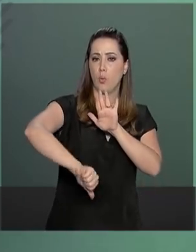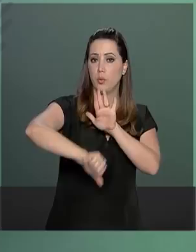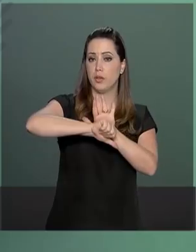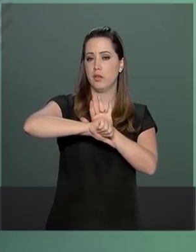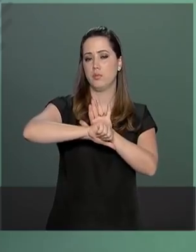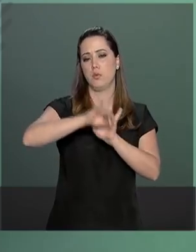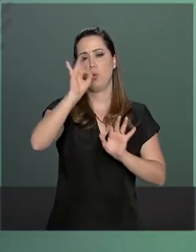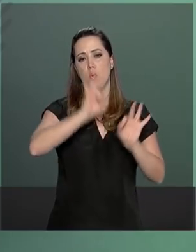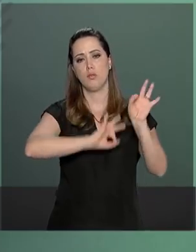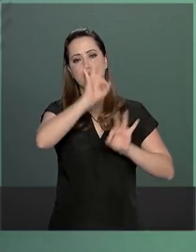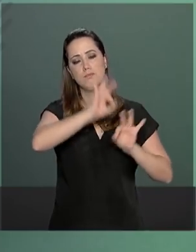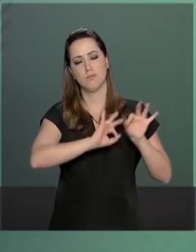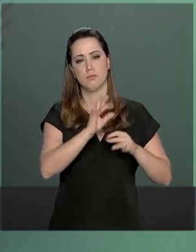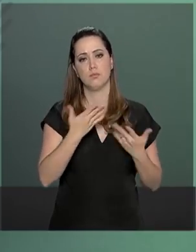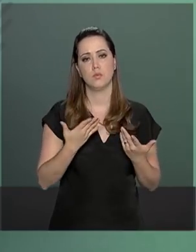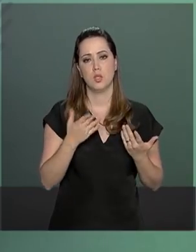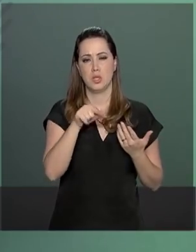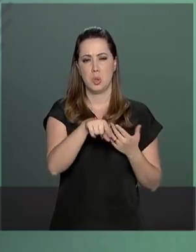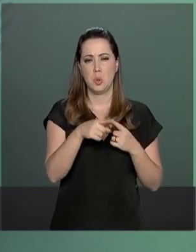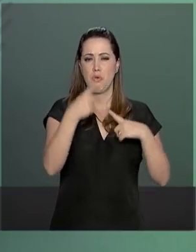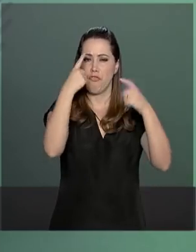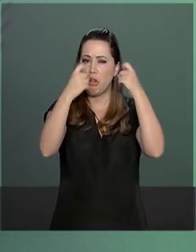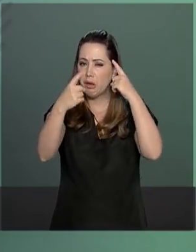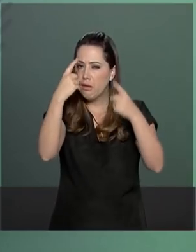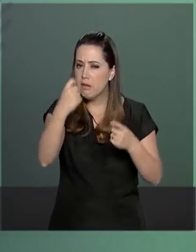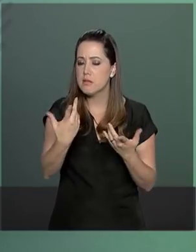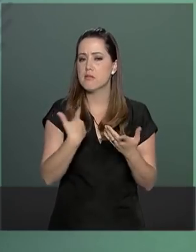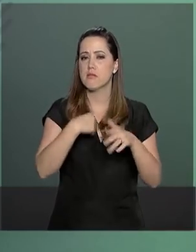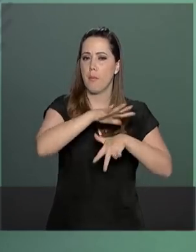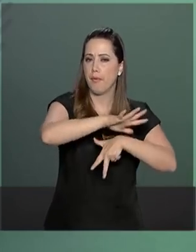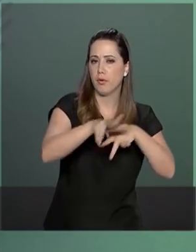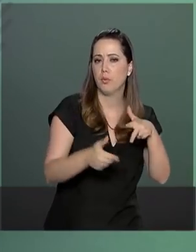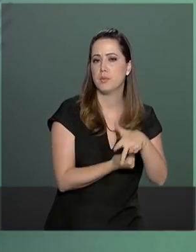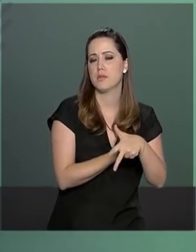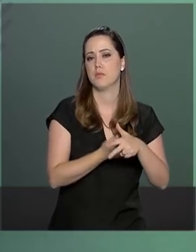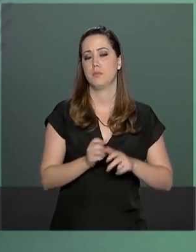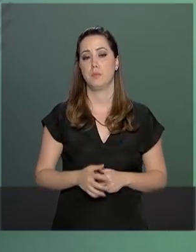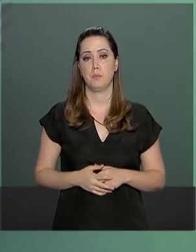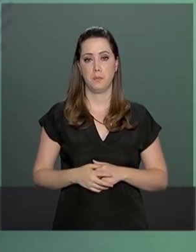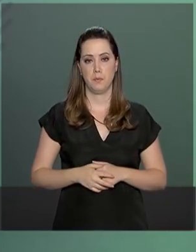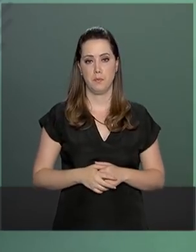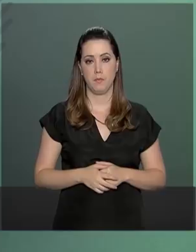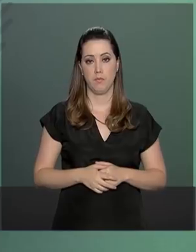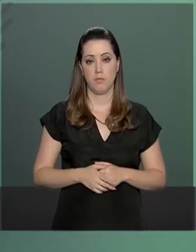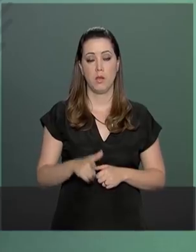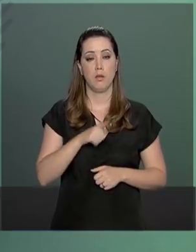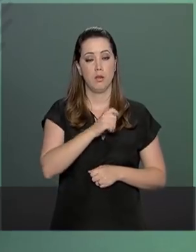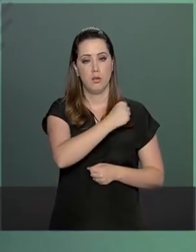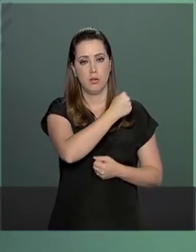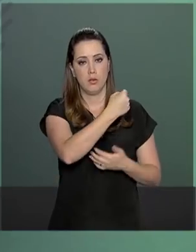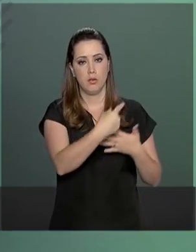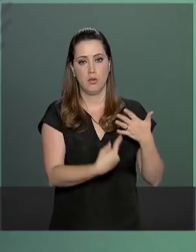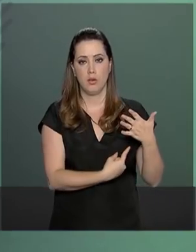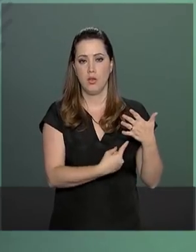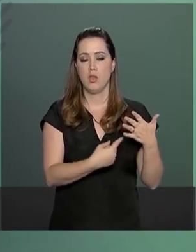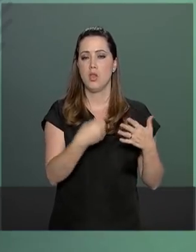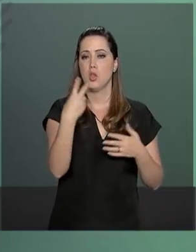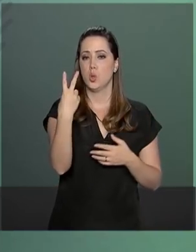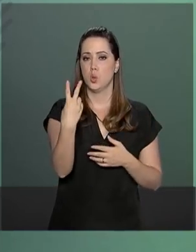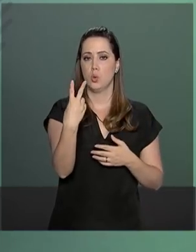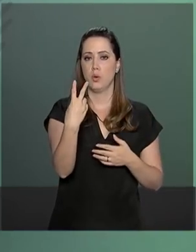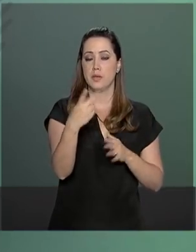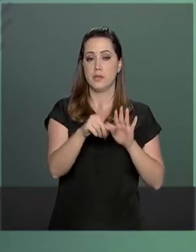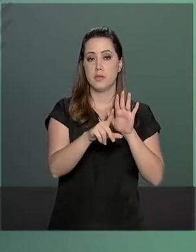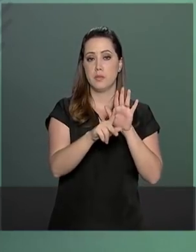organizado o crime violento ea opção compostas por dois projetos de